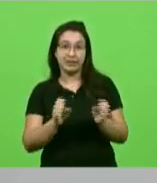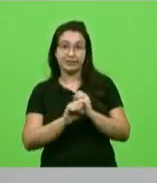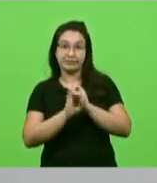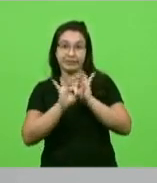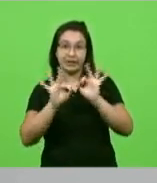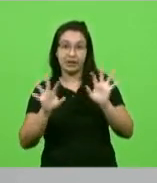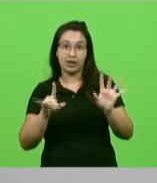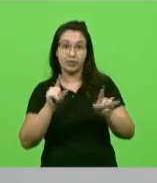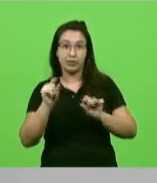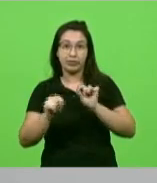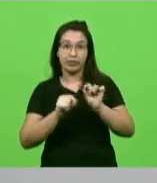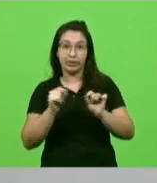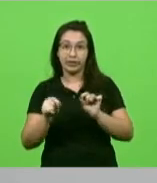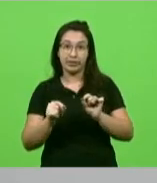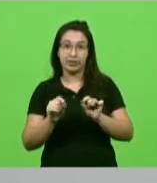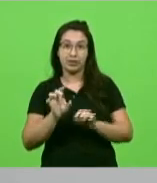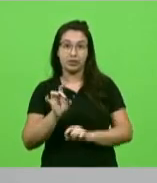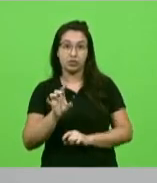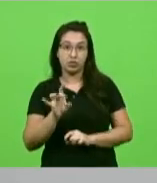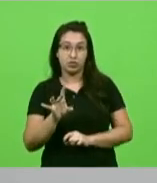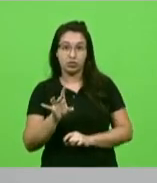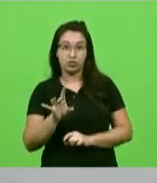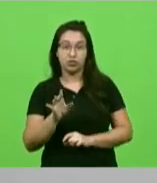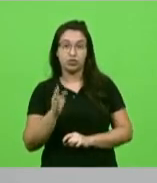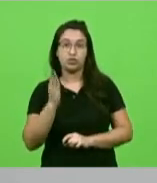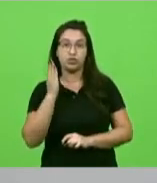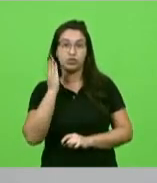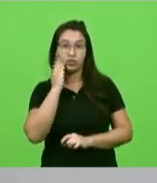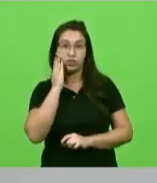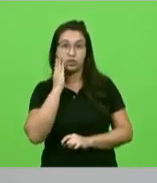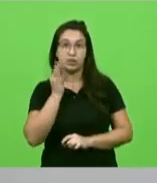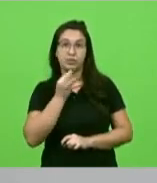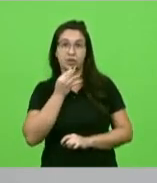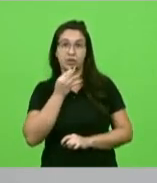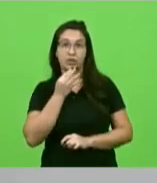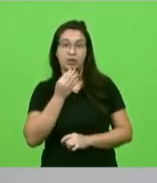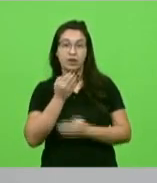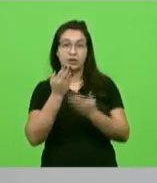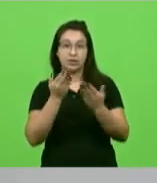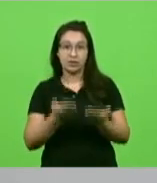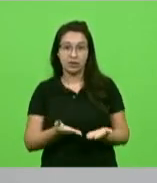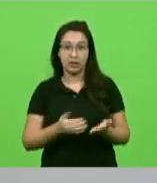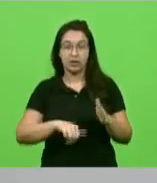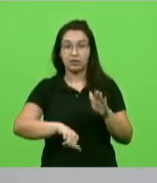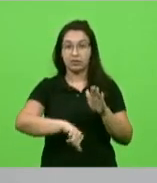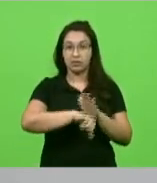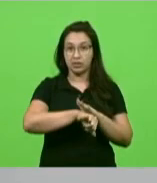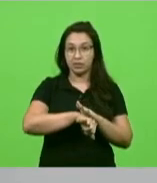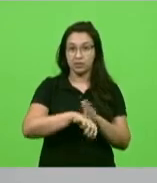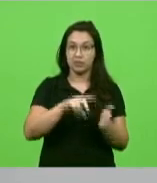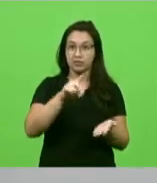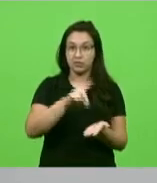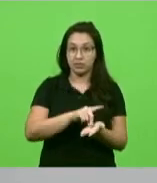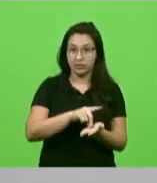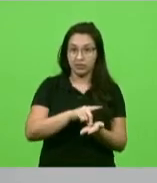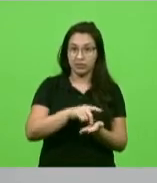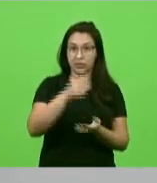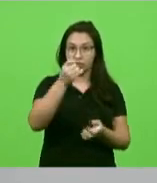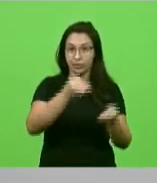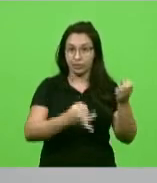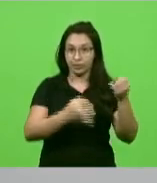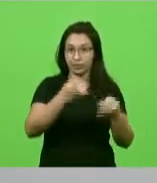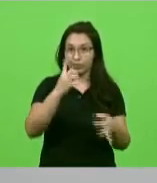obviamente, constrito, única e exclusivamente, na apuração criminal dos fatos ali